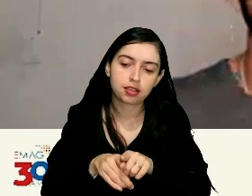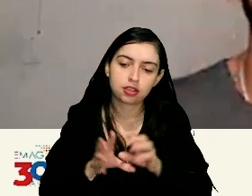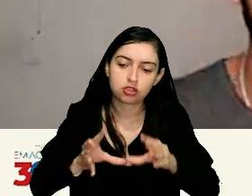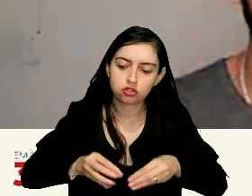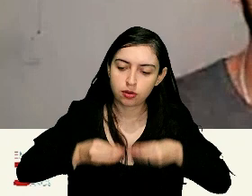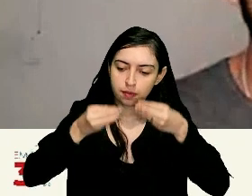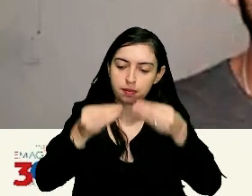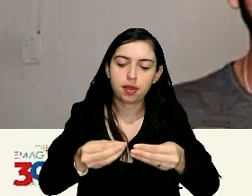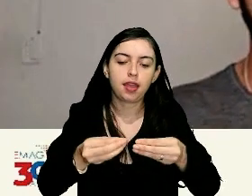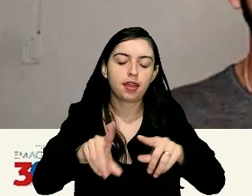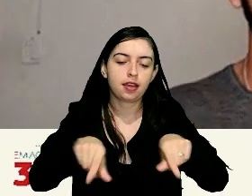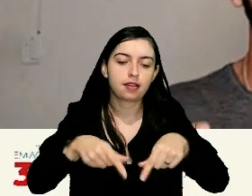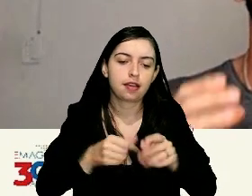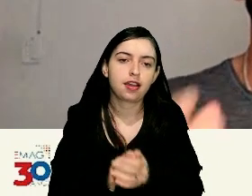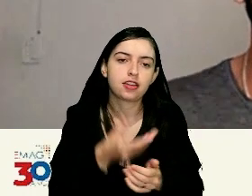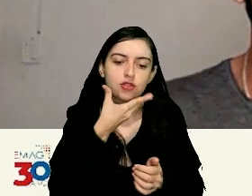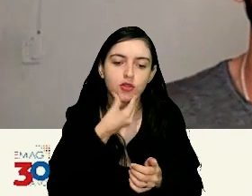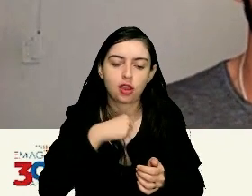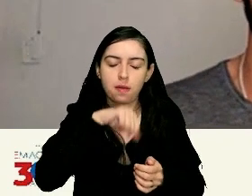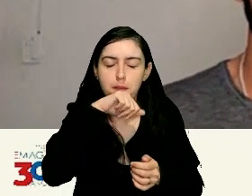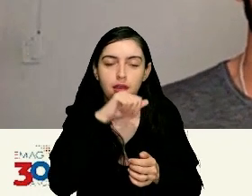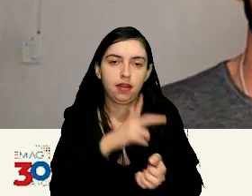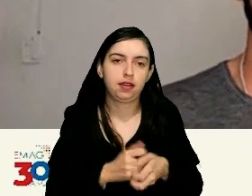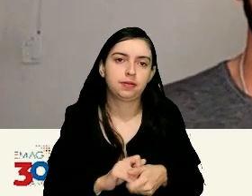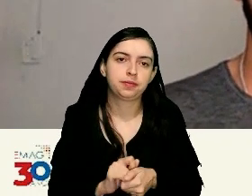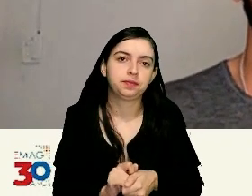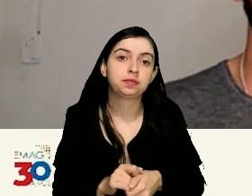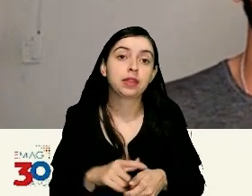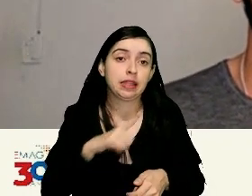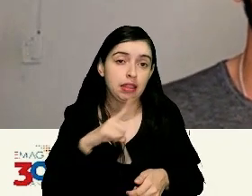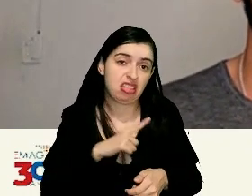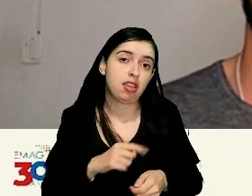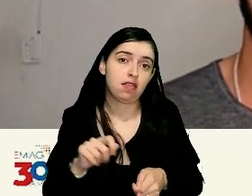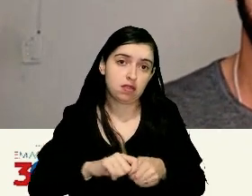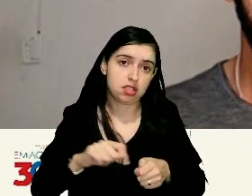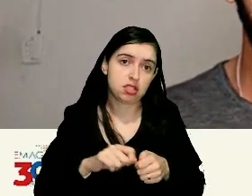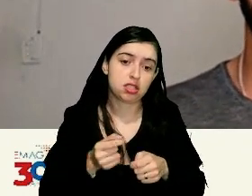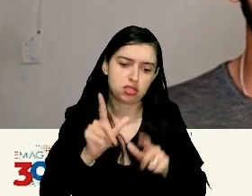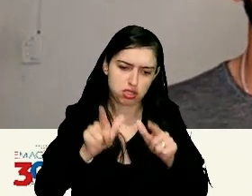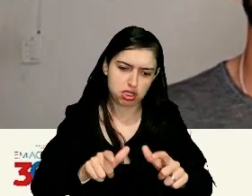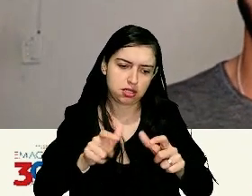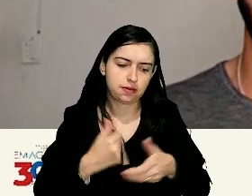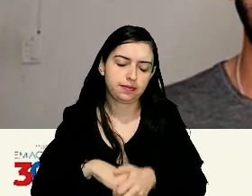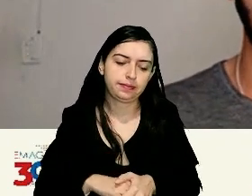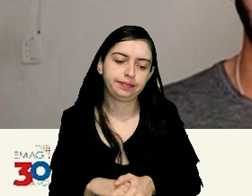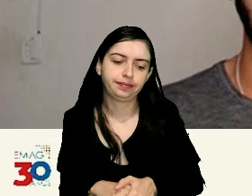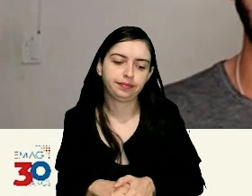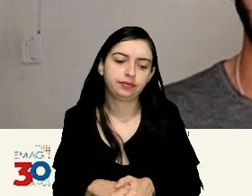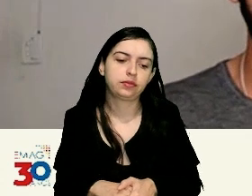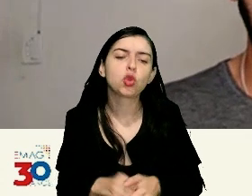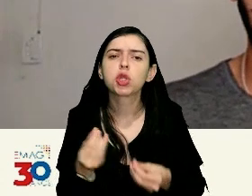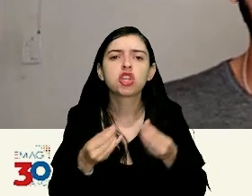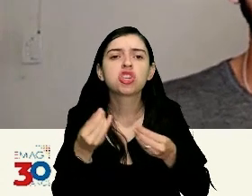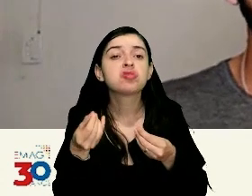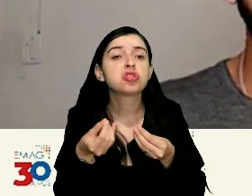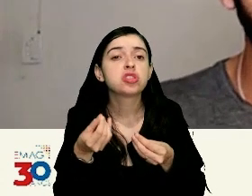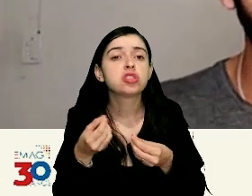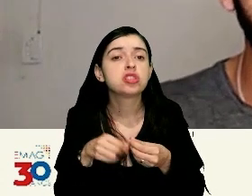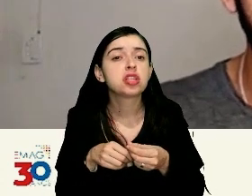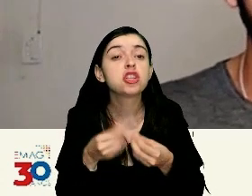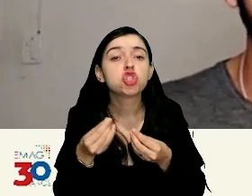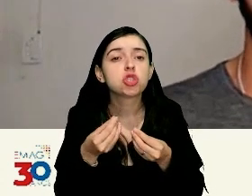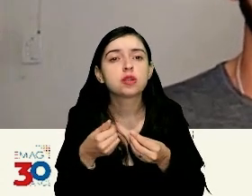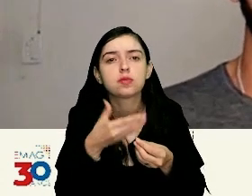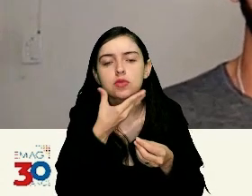para você. Essa caixa você tem que ser assim. Afinal de contas, que tipo de pai é você que não é